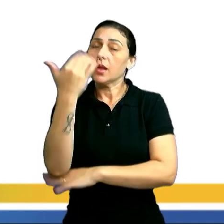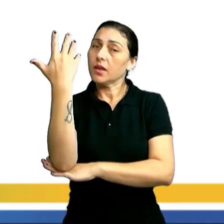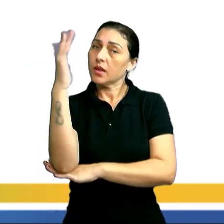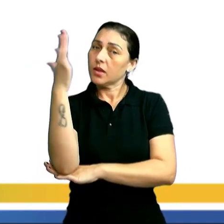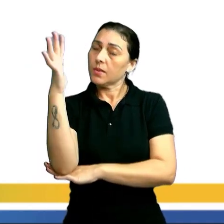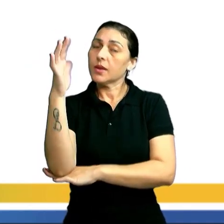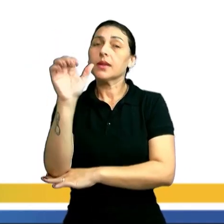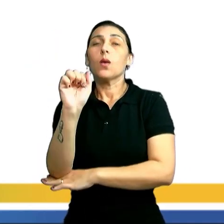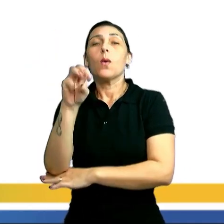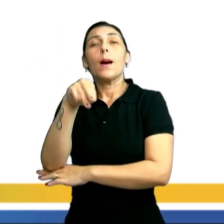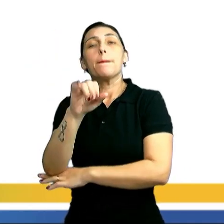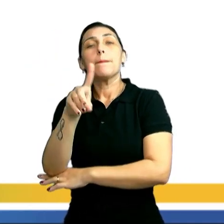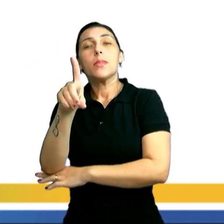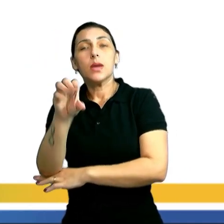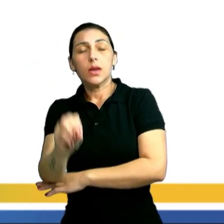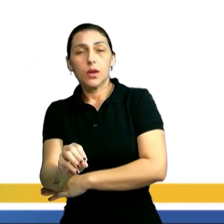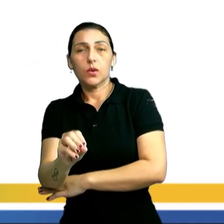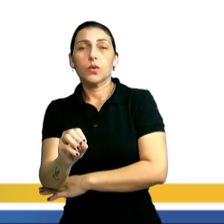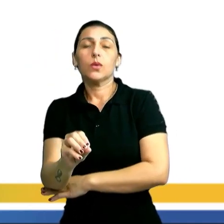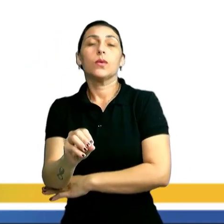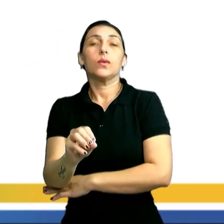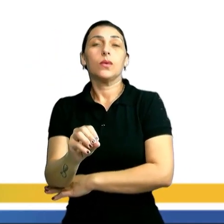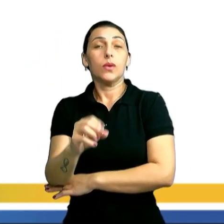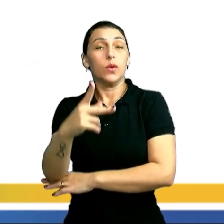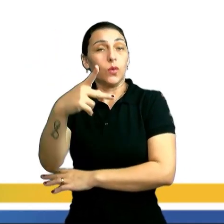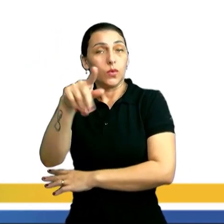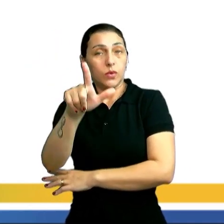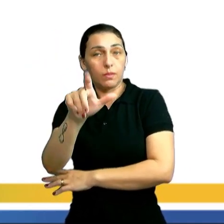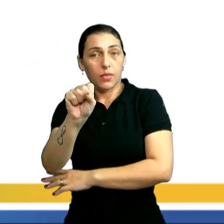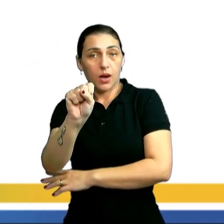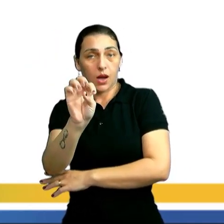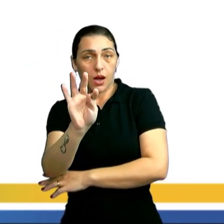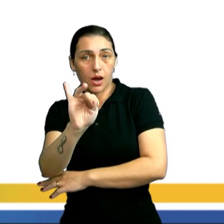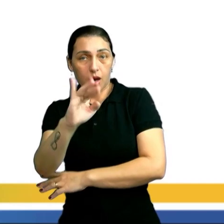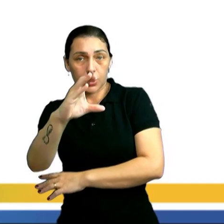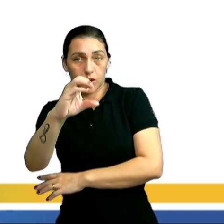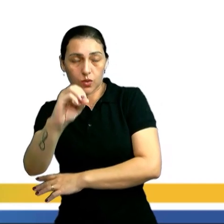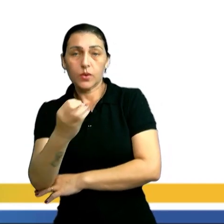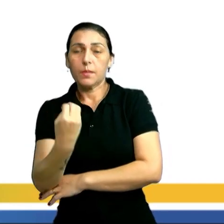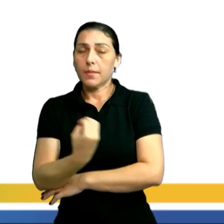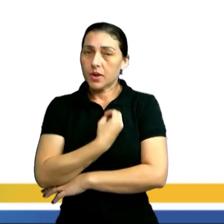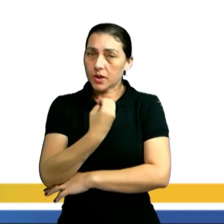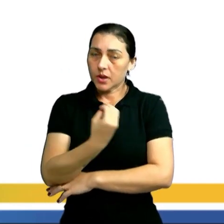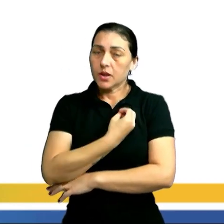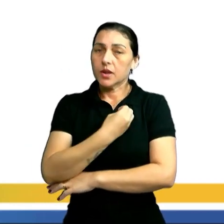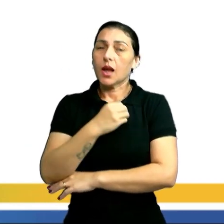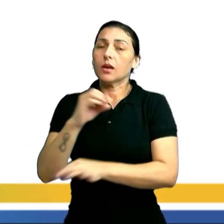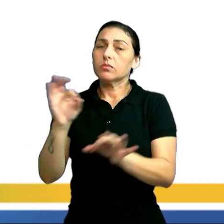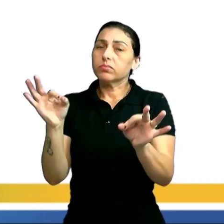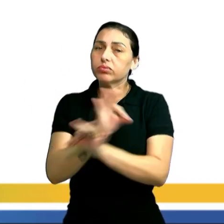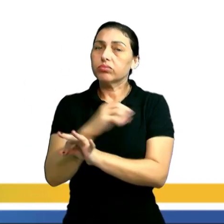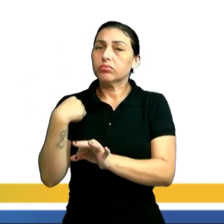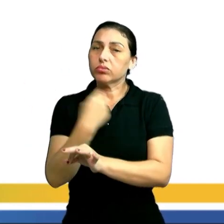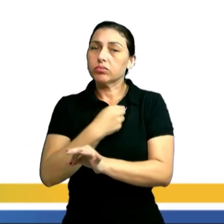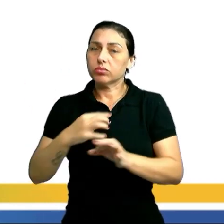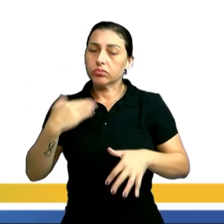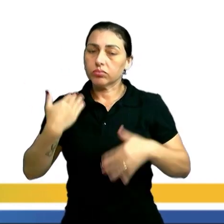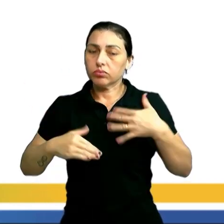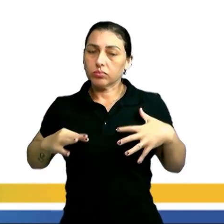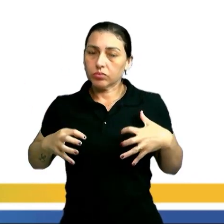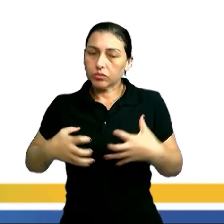amido. Nunca esqueçam disso. E os componentes plásticos são aqueles que participam da construção do nosso